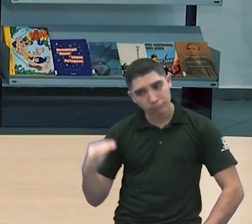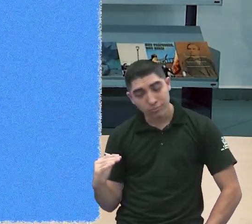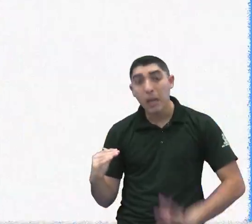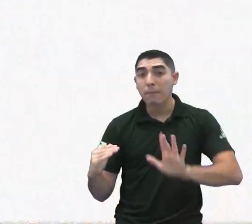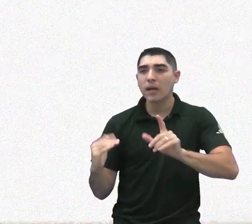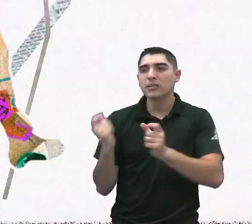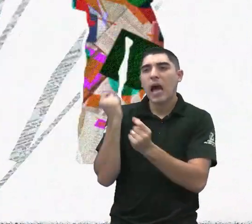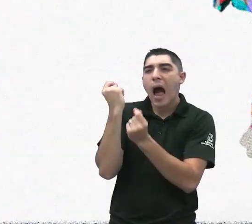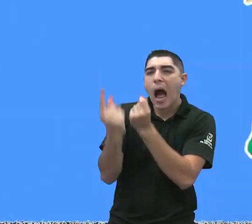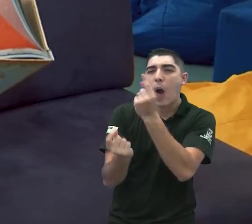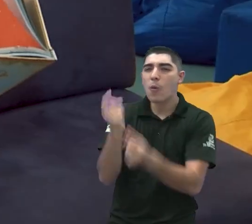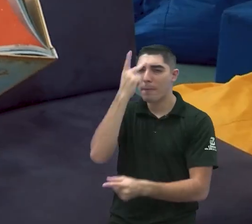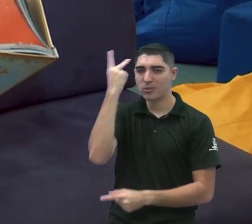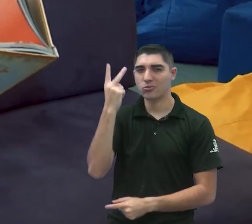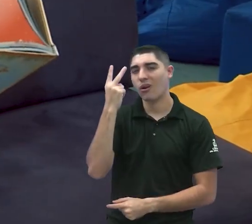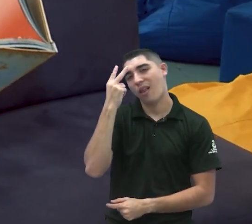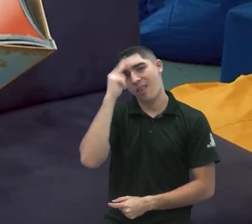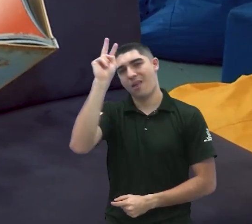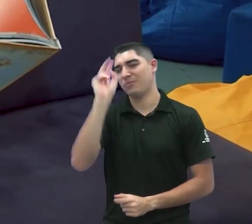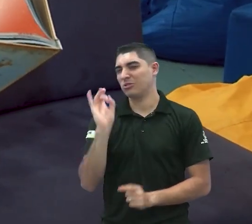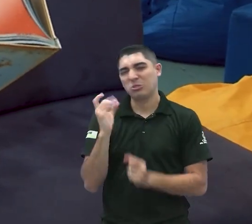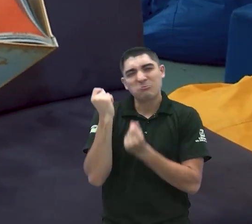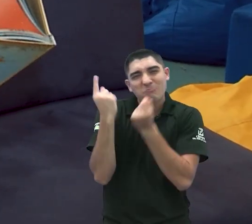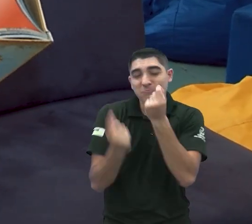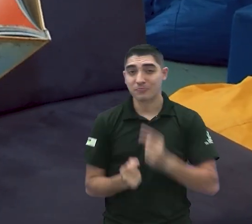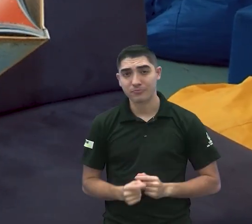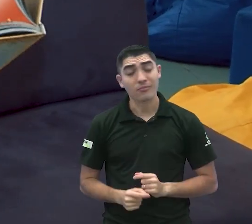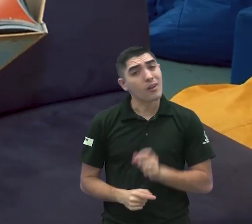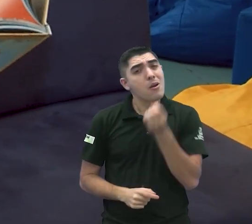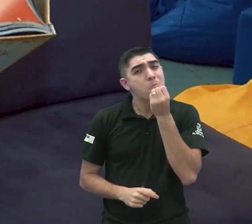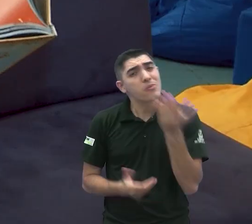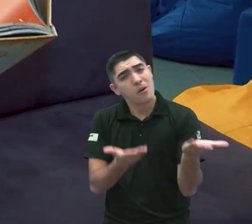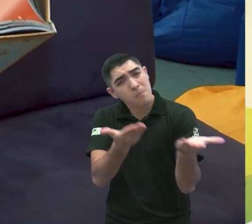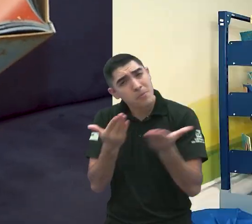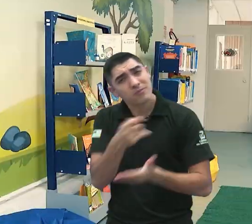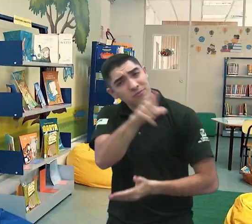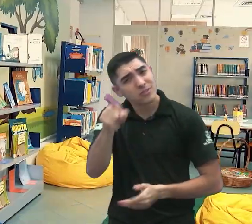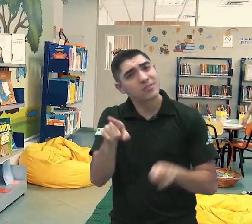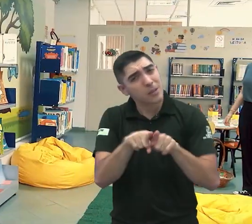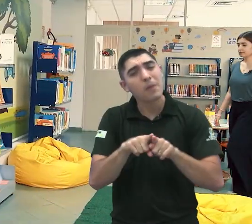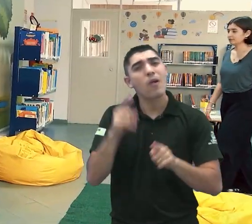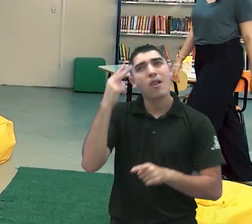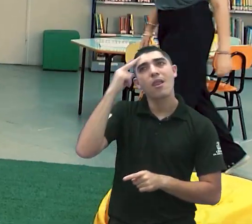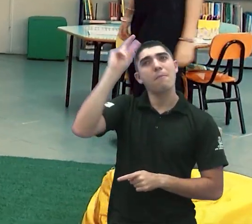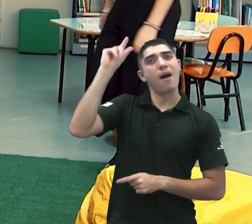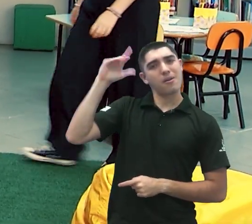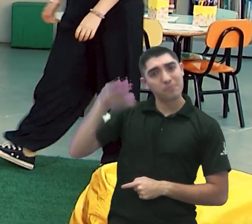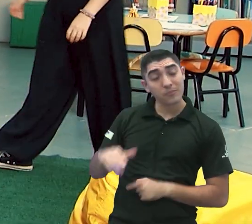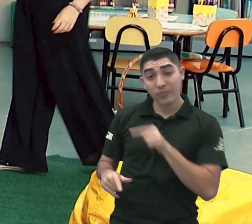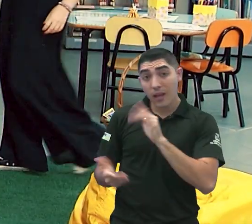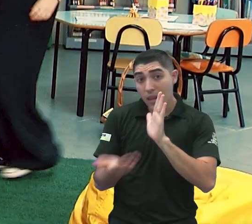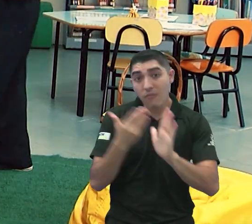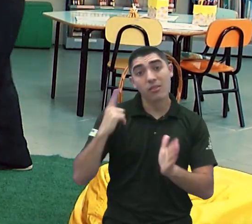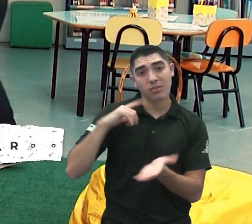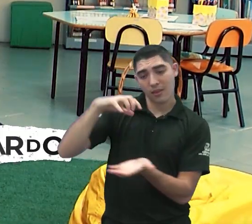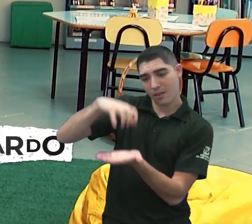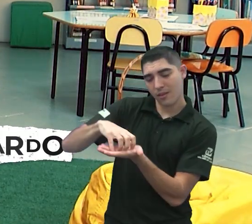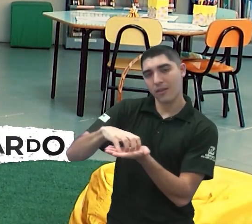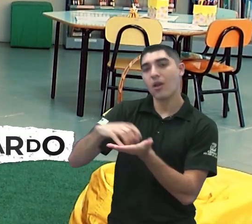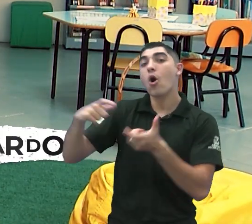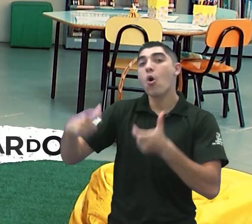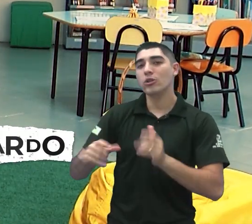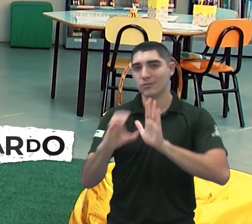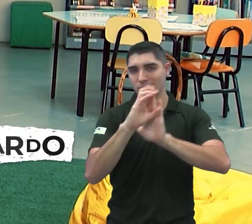lembram disso." Bora refletir um pouco sobre o mundo e voltar a ser criança? O Pequeno Príncipe está disponível na Biblioteca